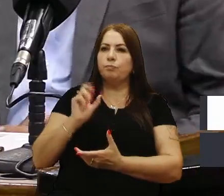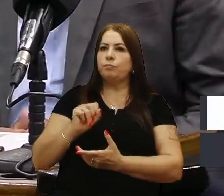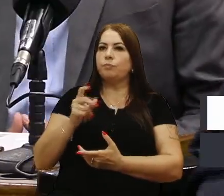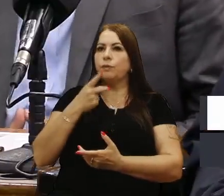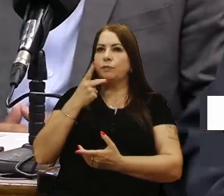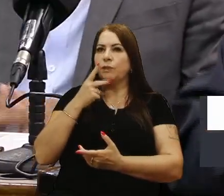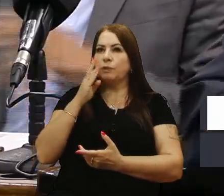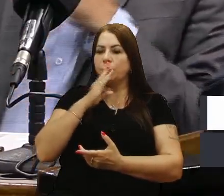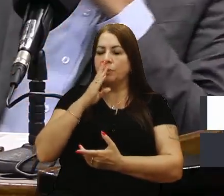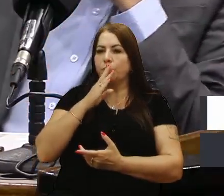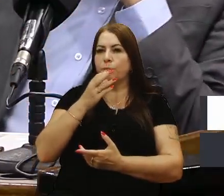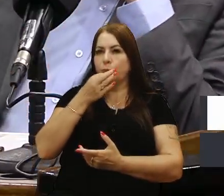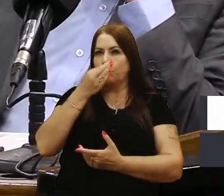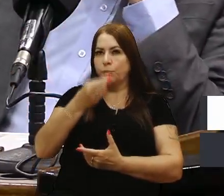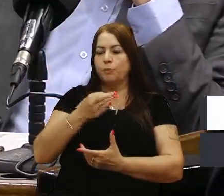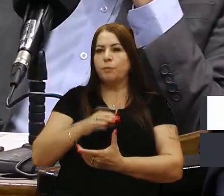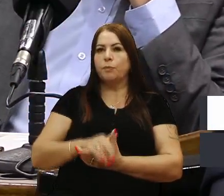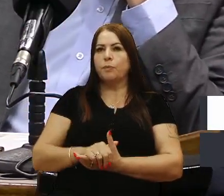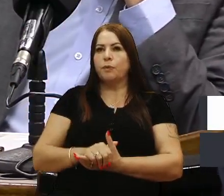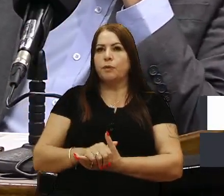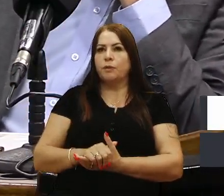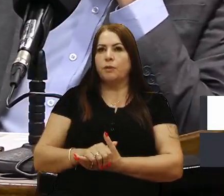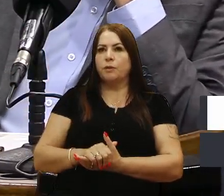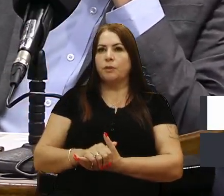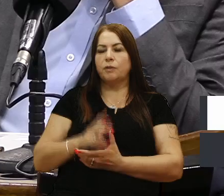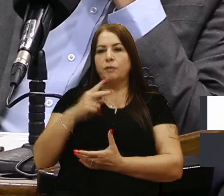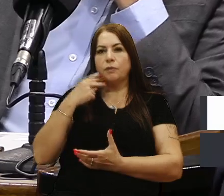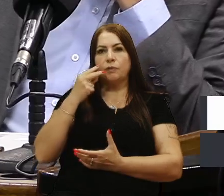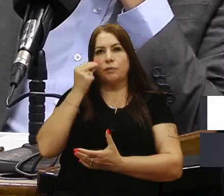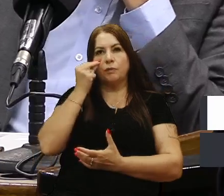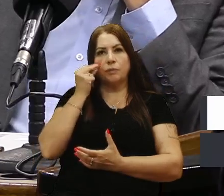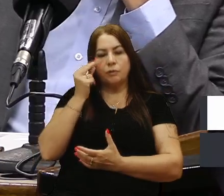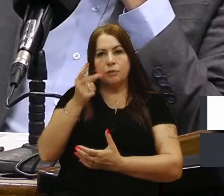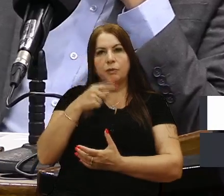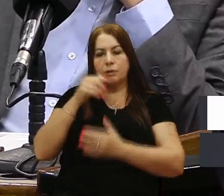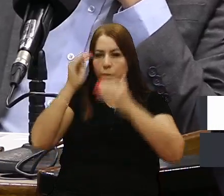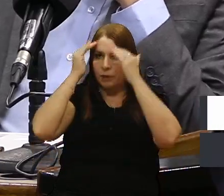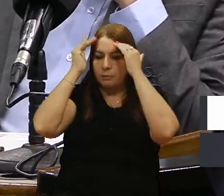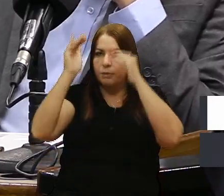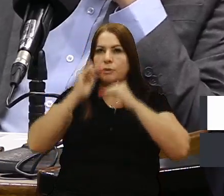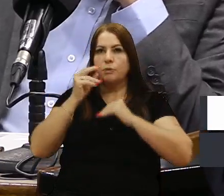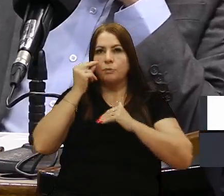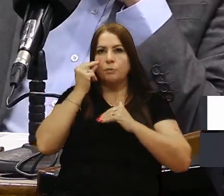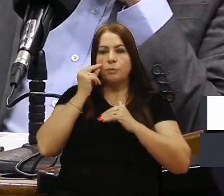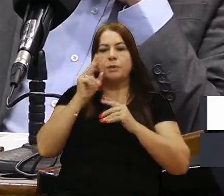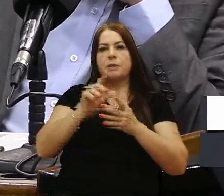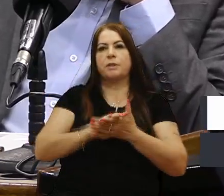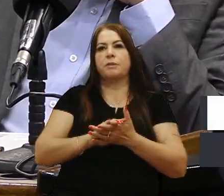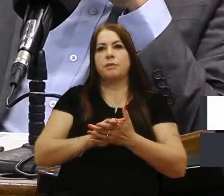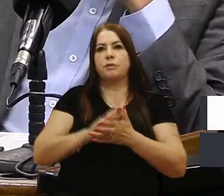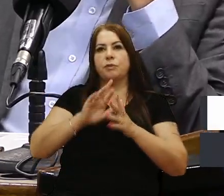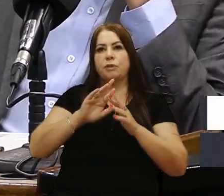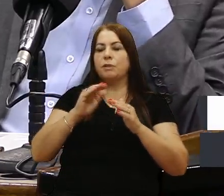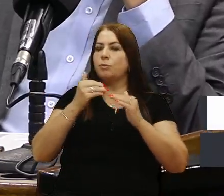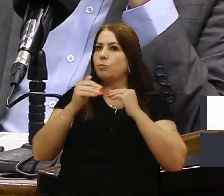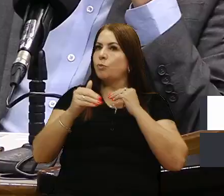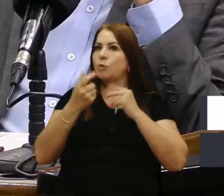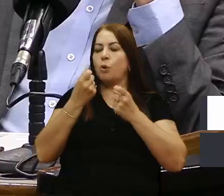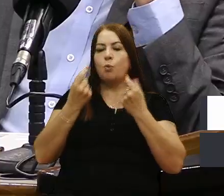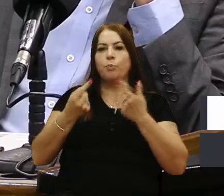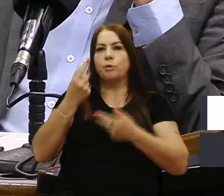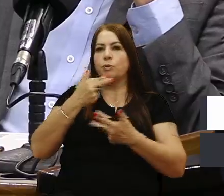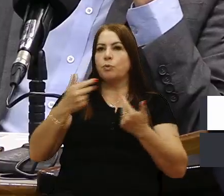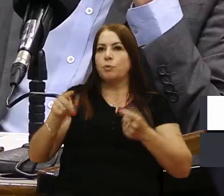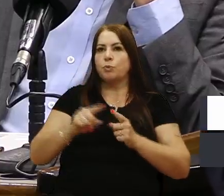breve comentário sobre aqui o discurso do vereador Cláudio. A gente respeita o vereador Cláudio, mas a gente diverge muito em alguns